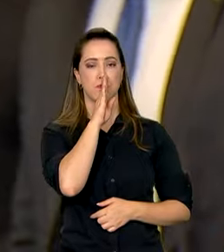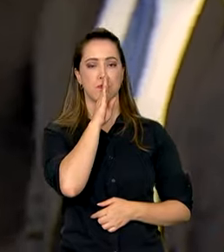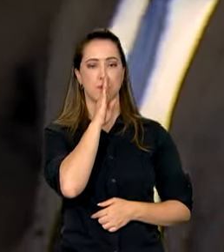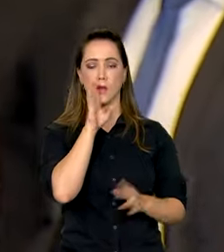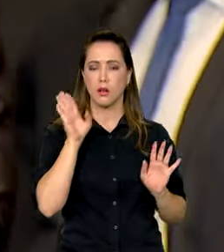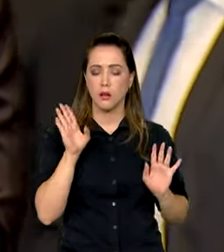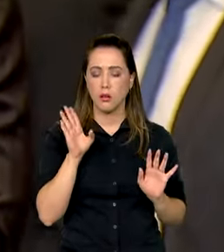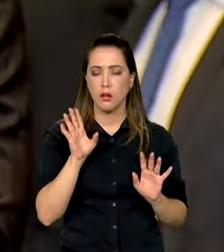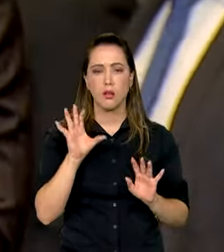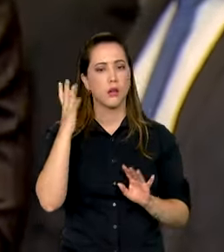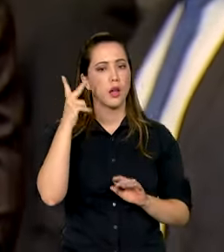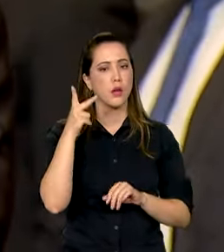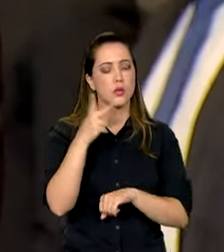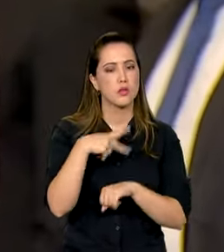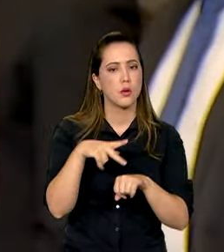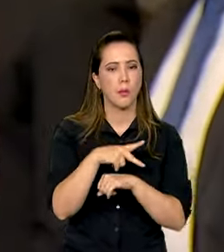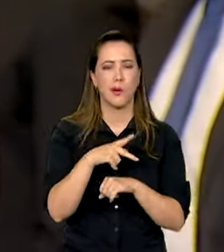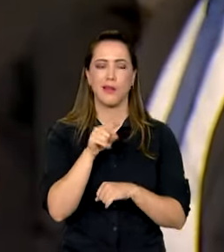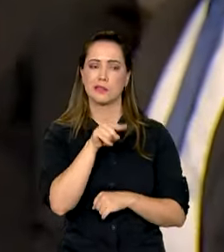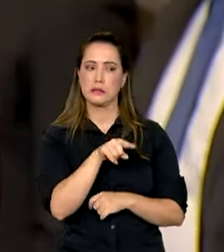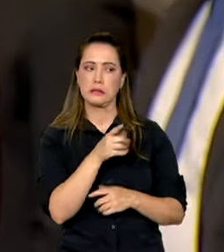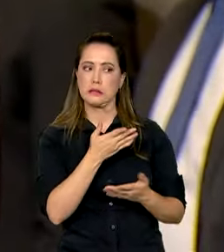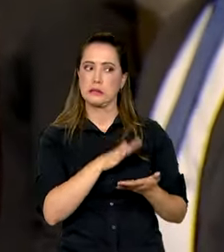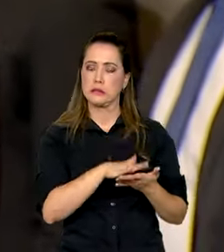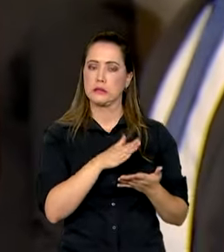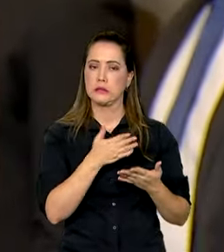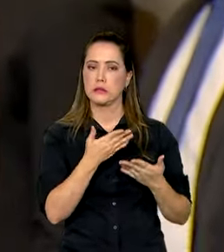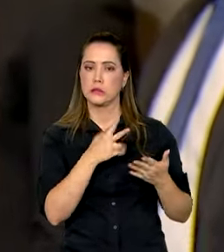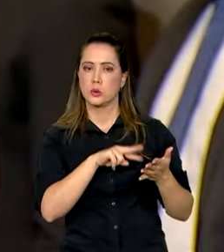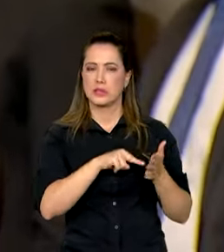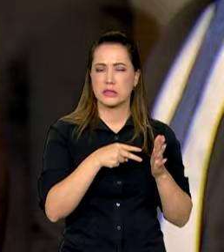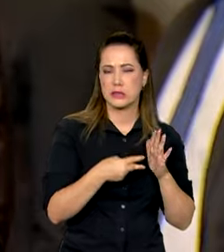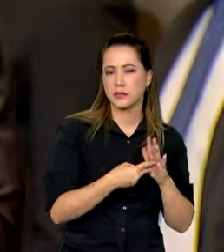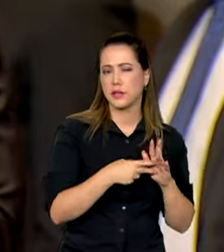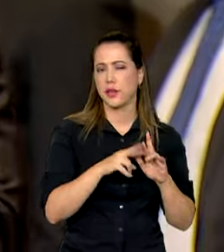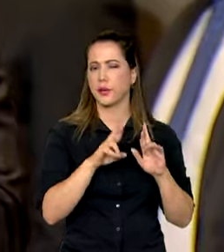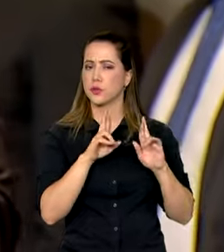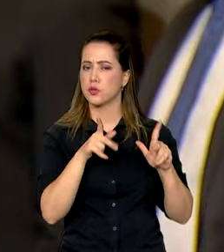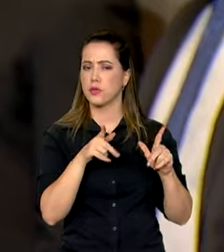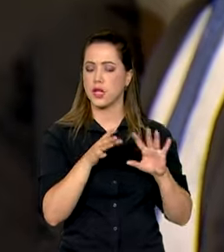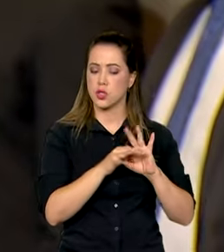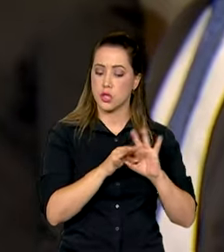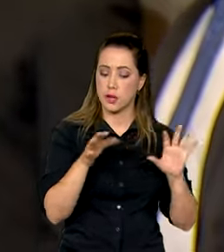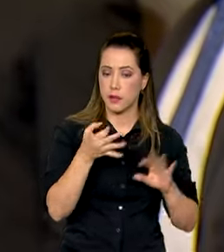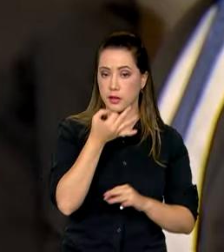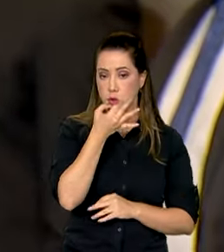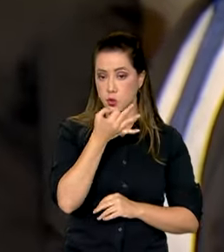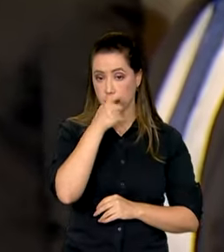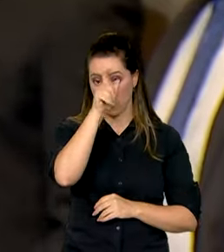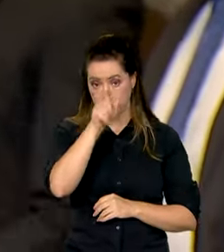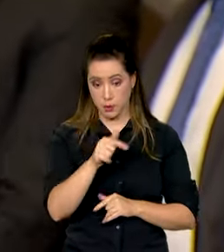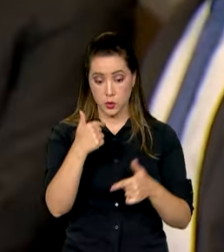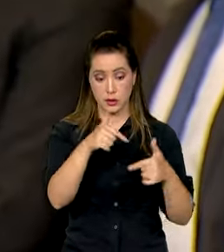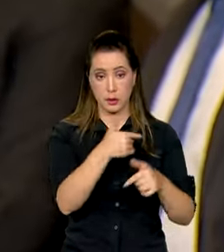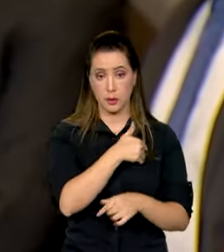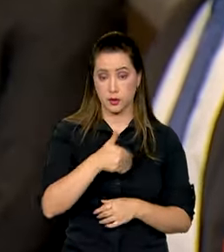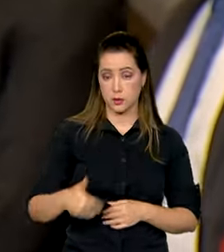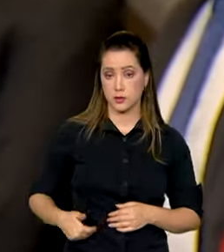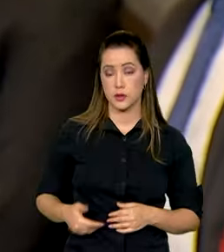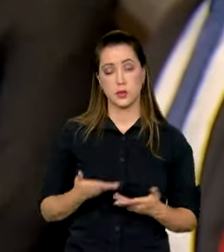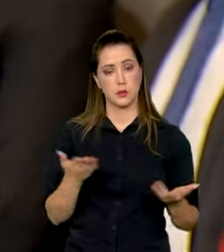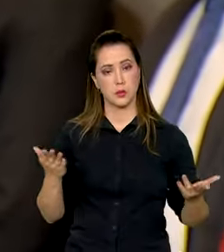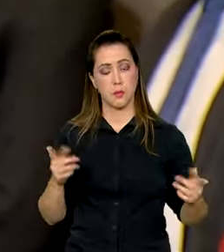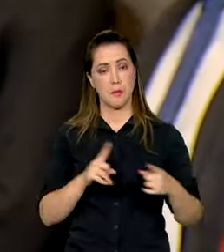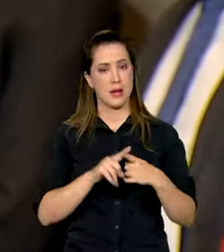tipo, gerava uma interpretação muito restrita sobre a liberdade de opinião de servidores públicos. Isso não